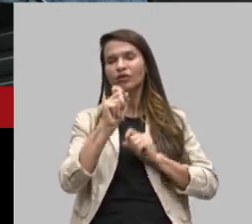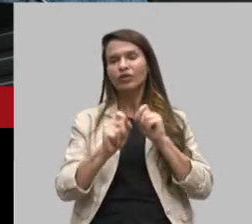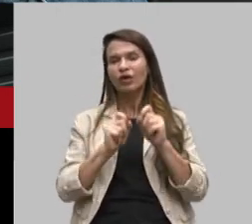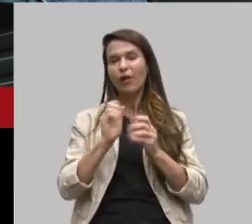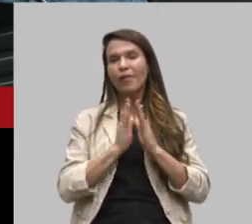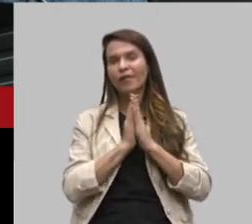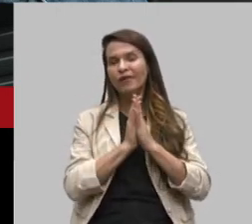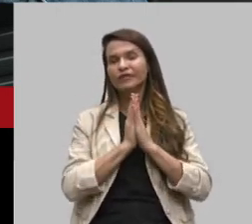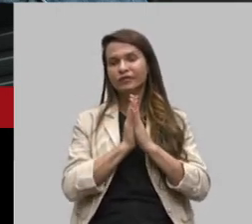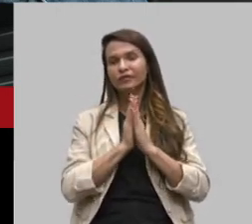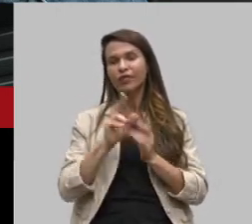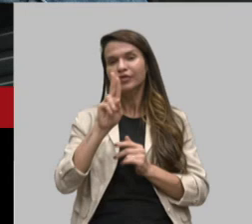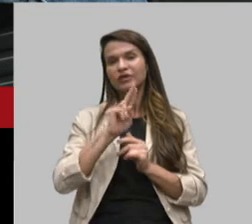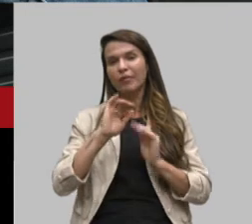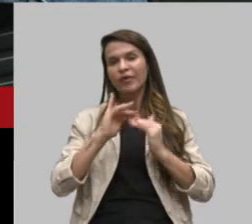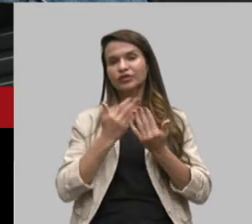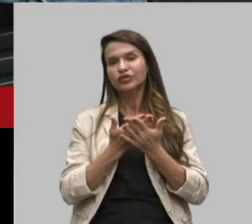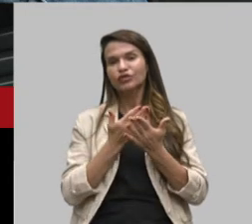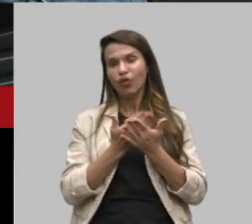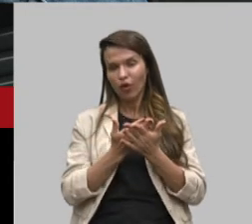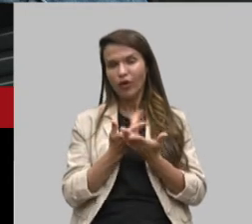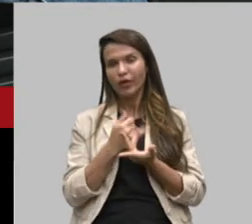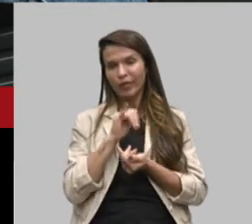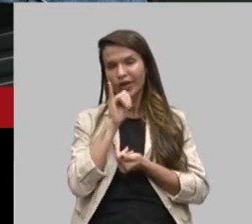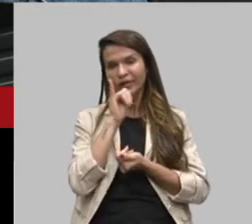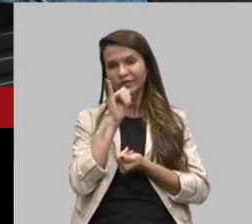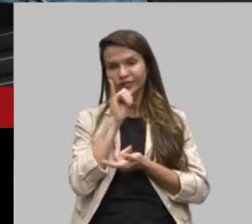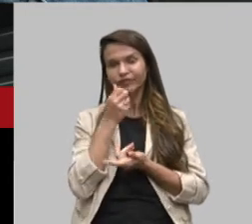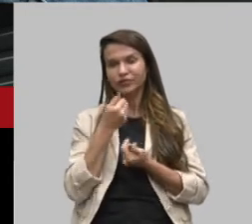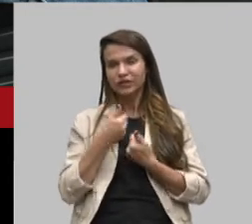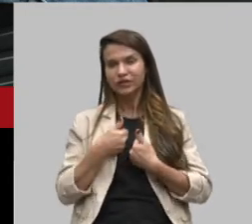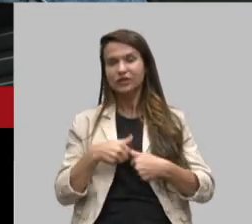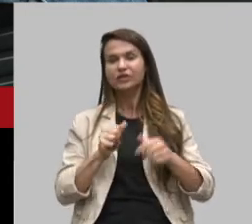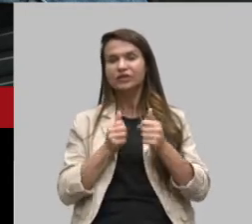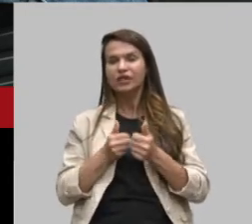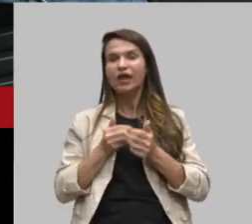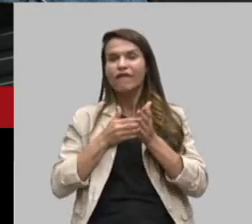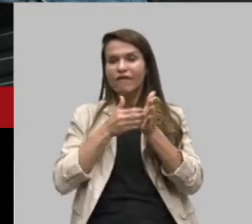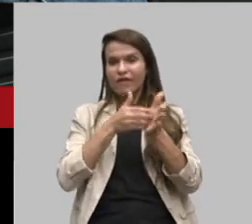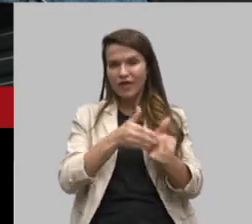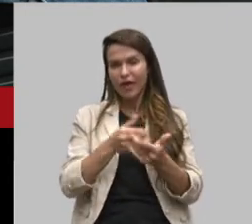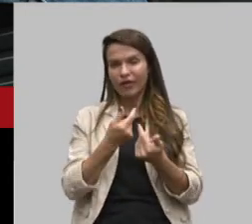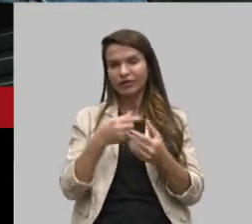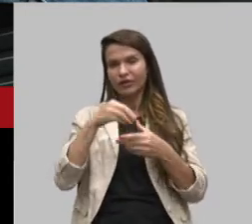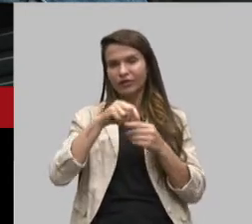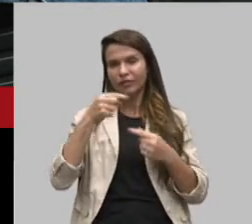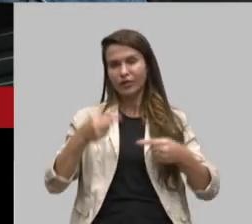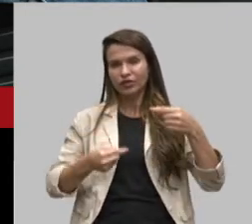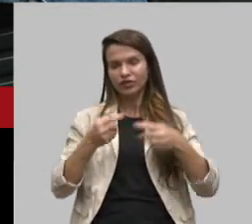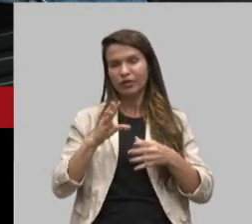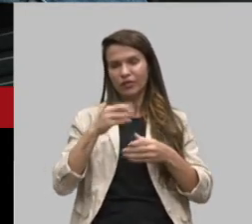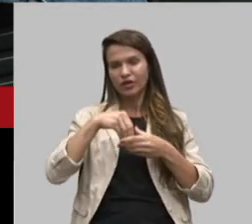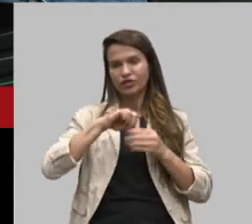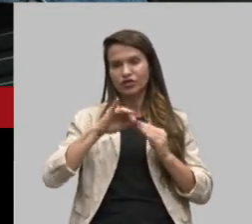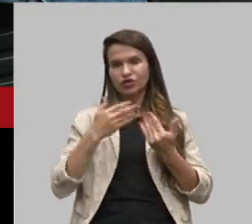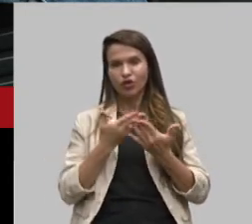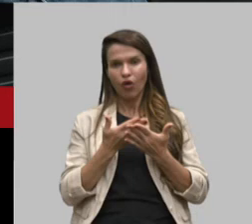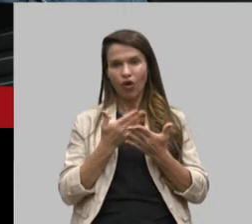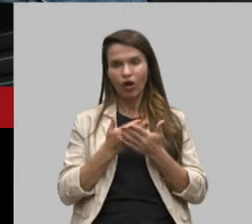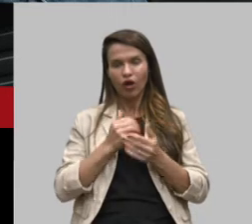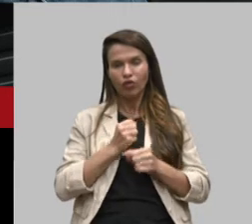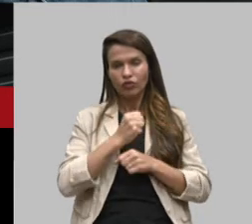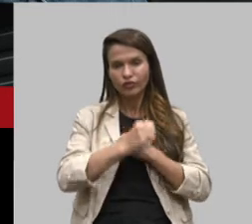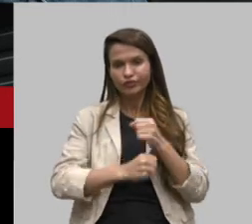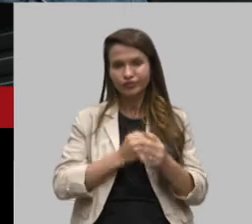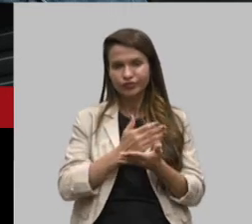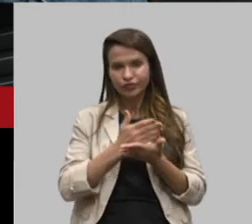usar minha escola como exemplo e exemplos bons devem ser seguidos na política vamos lá na minha escola no início do ano o diretor eh foi muito